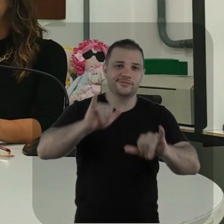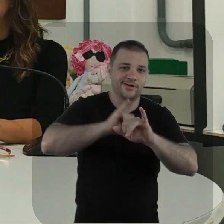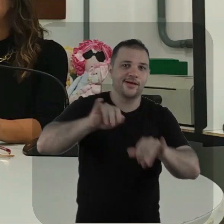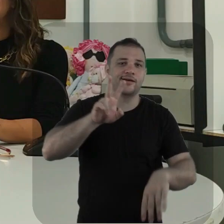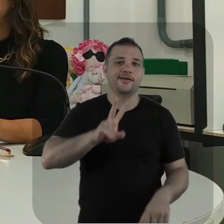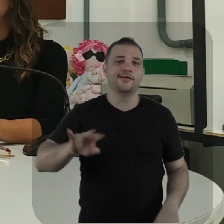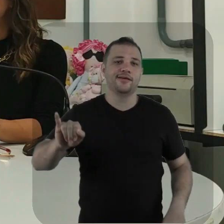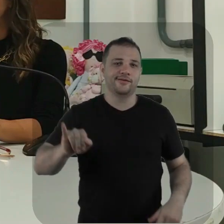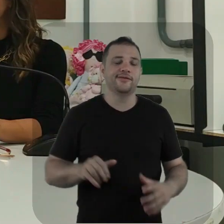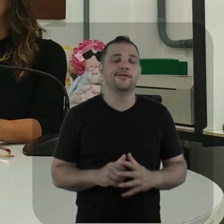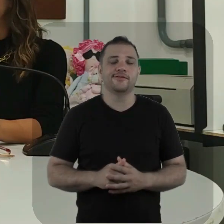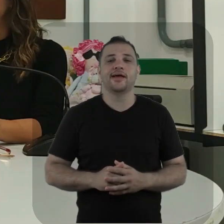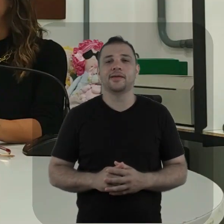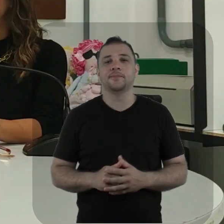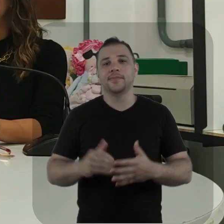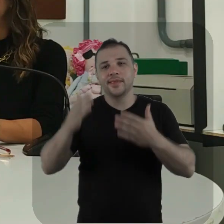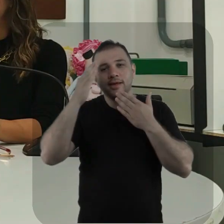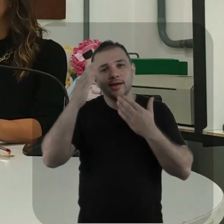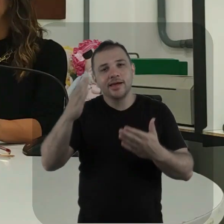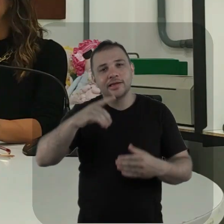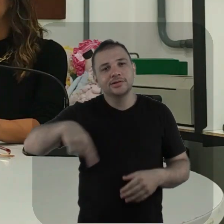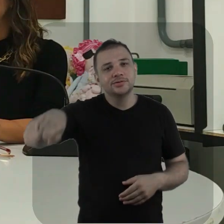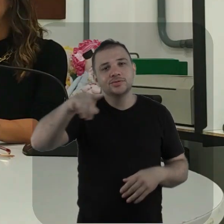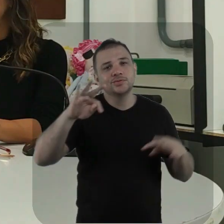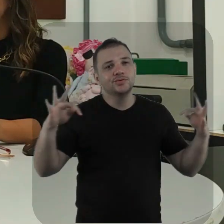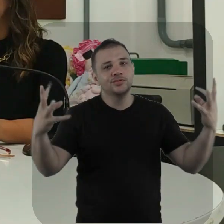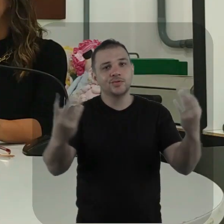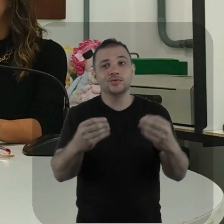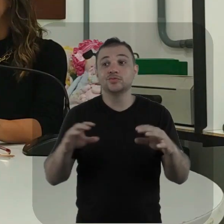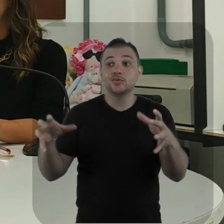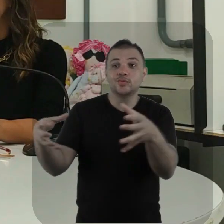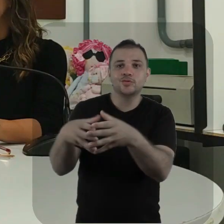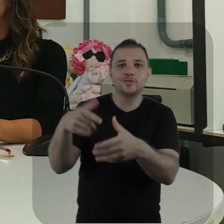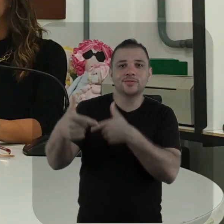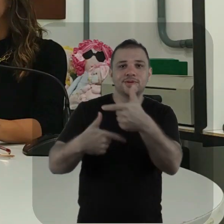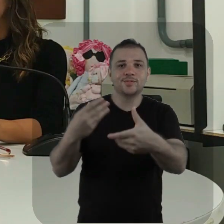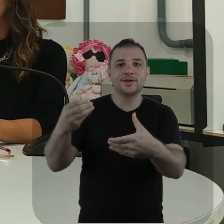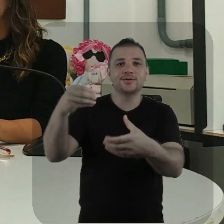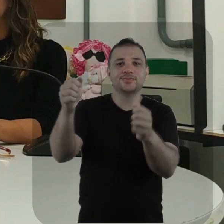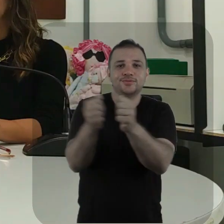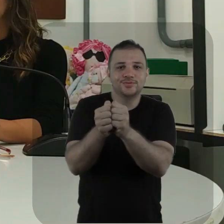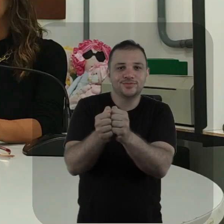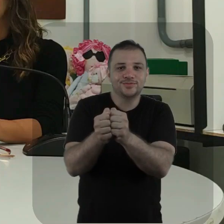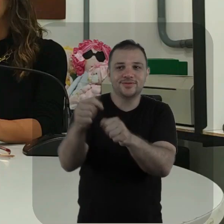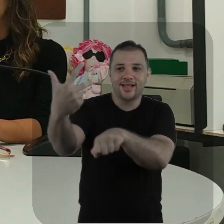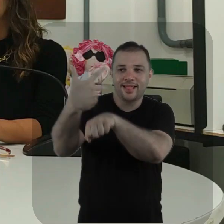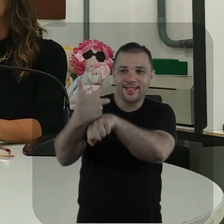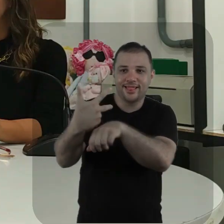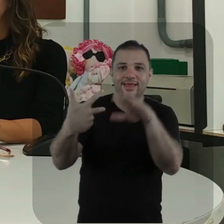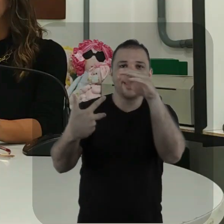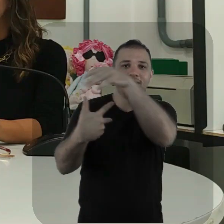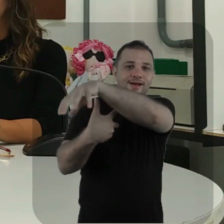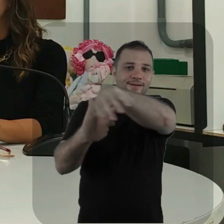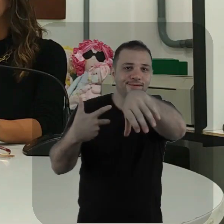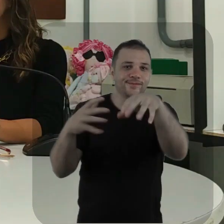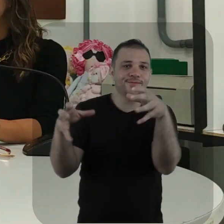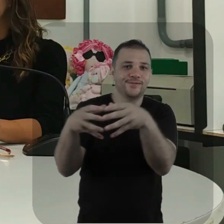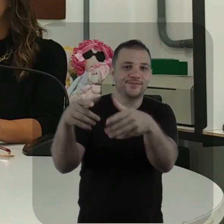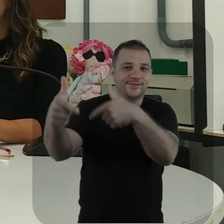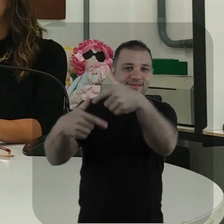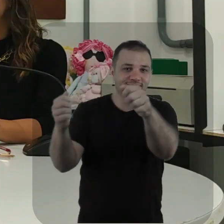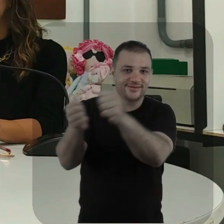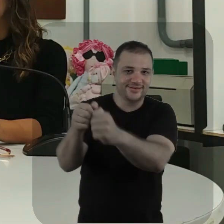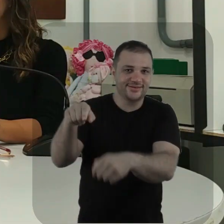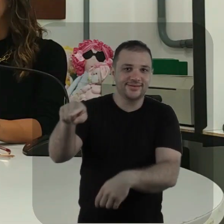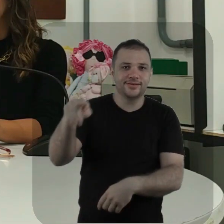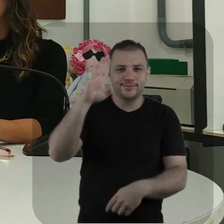pela frente. Então, agradeço aí a todas, todos, nossa equipe aqui de produção, nossos queridos companheiros da